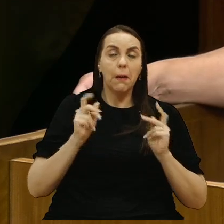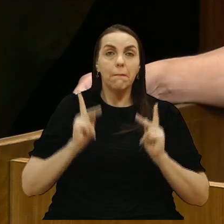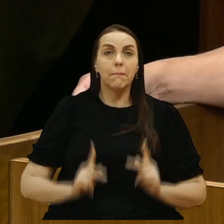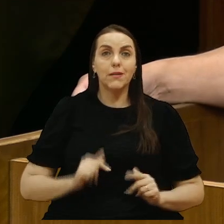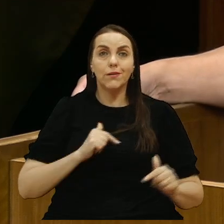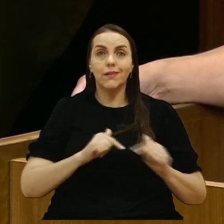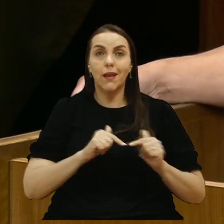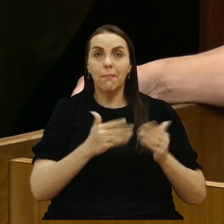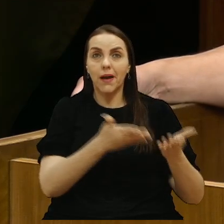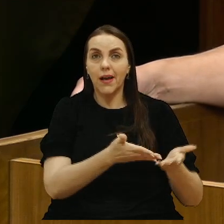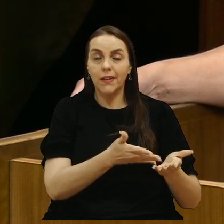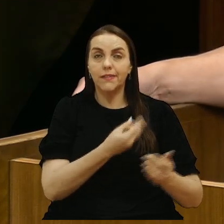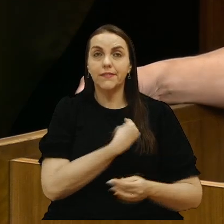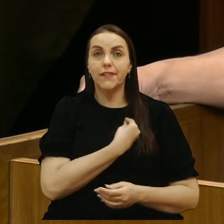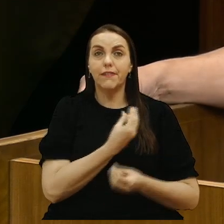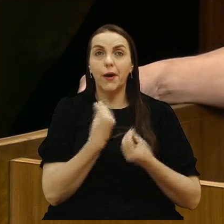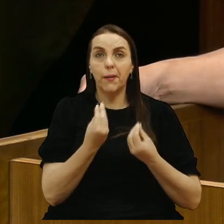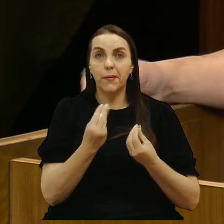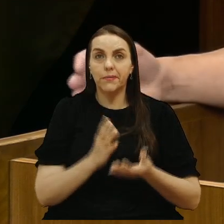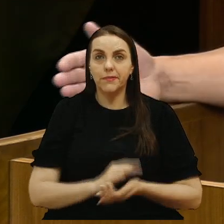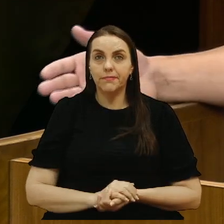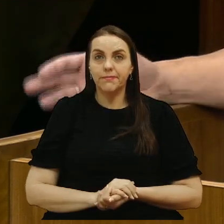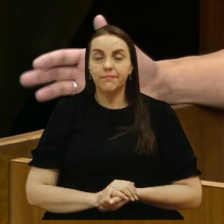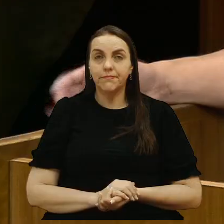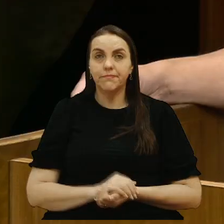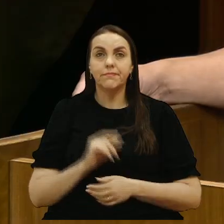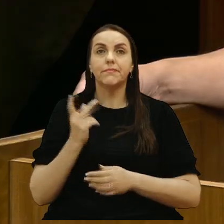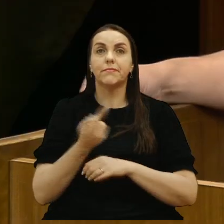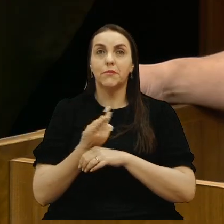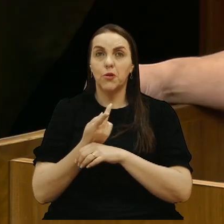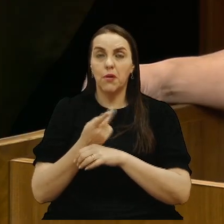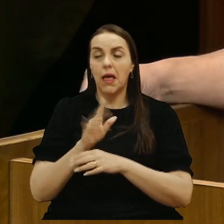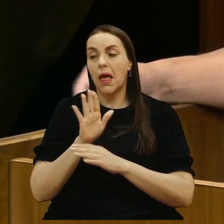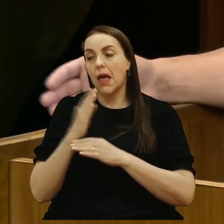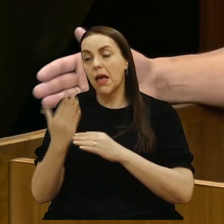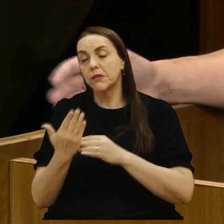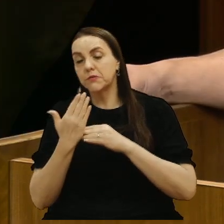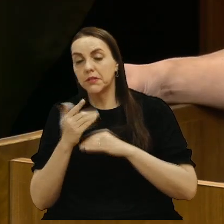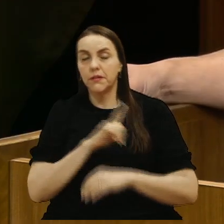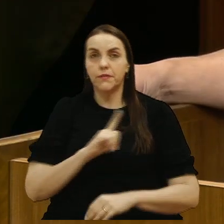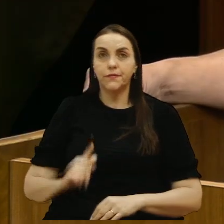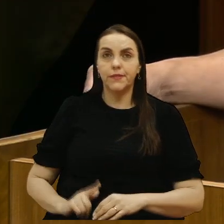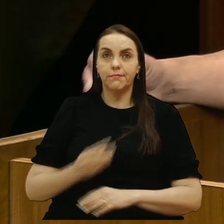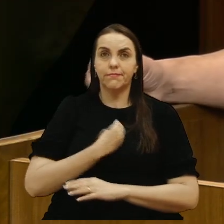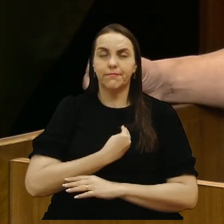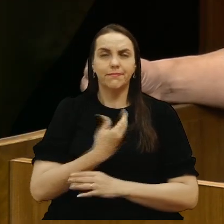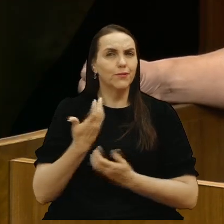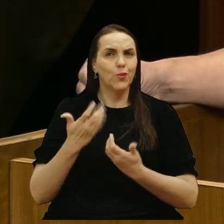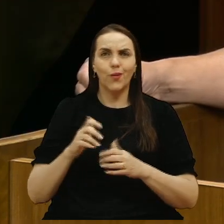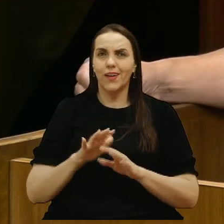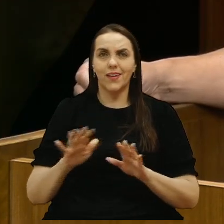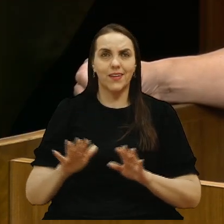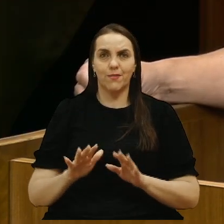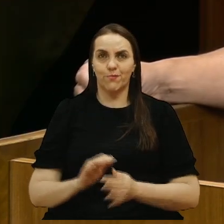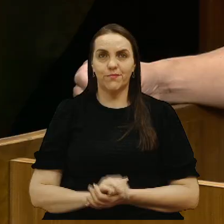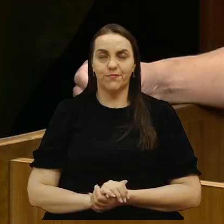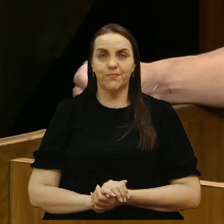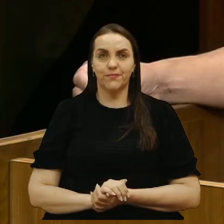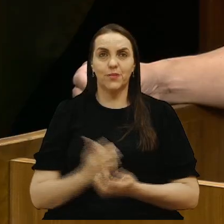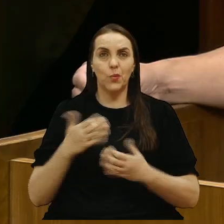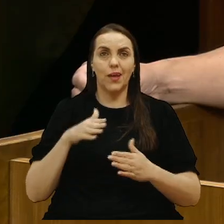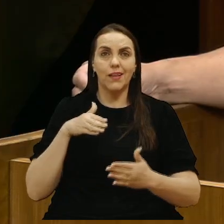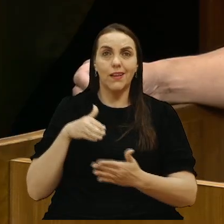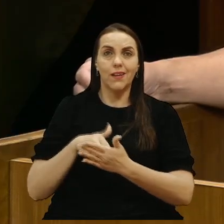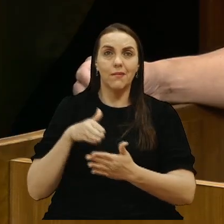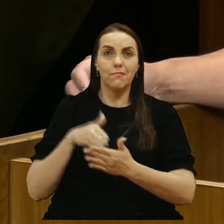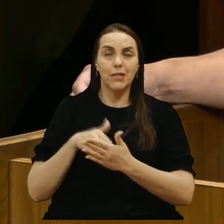quê? Vão viver como? Vão ter que buscar ajuda no governo para viver? A gente não quer isso. A gente não quer ser limitado a